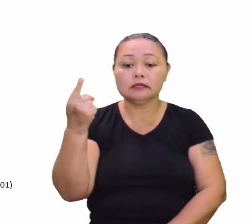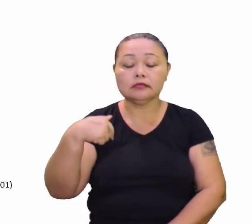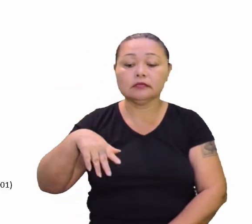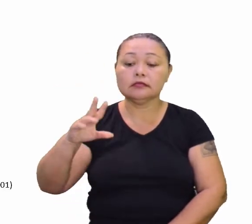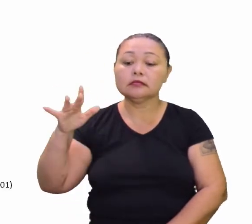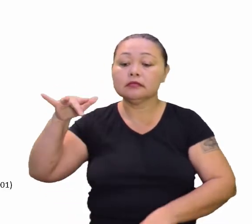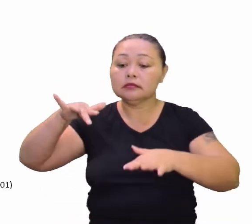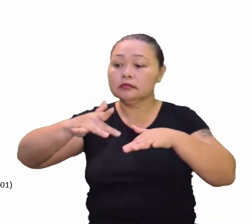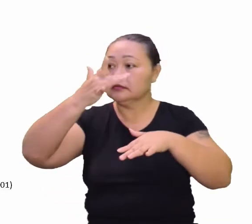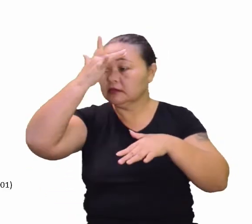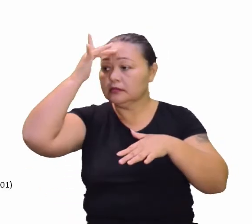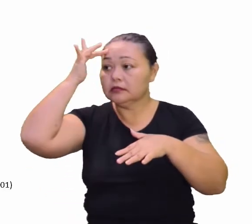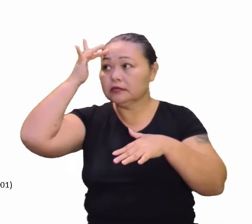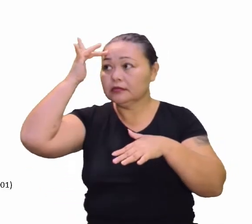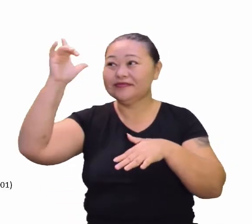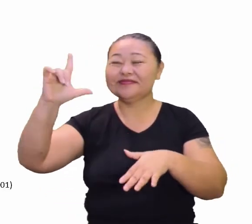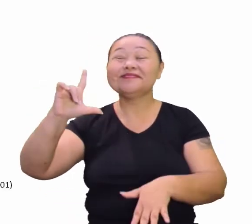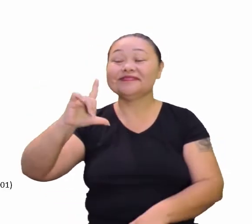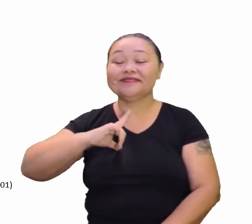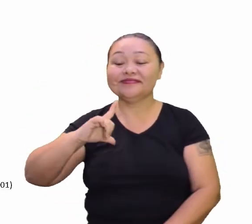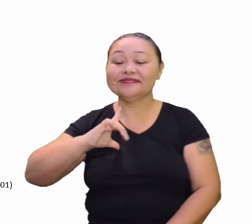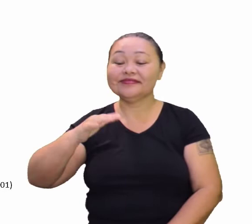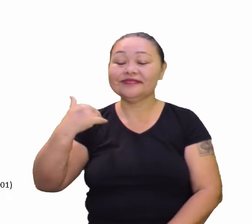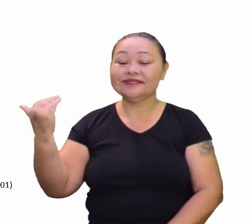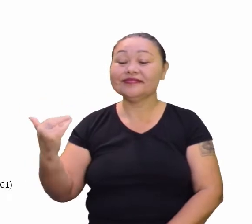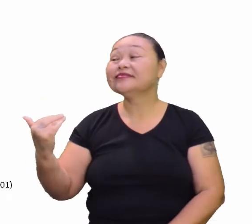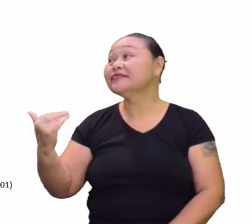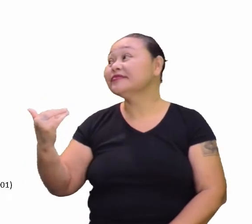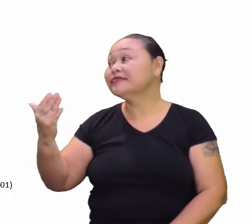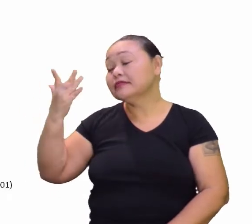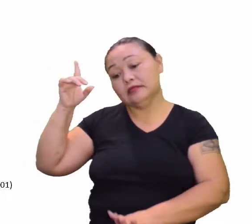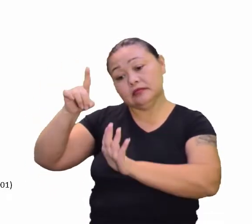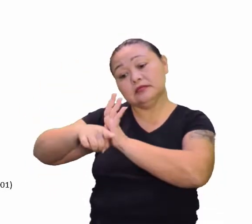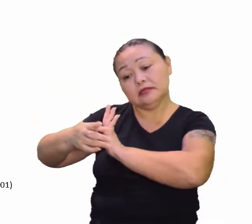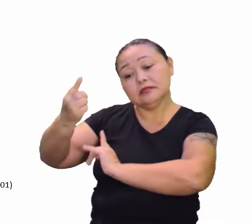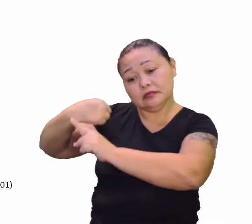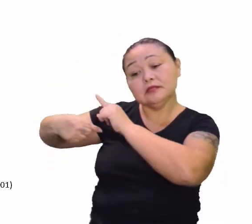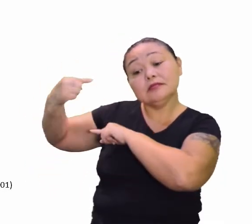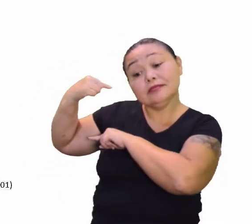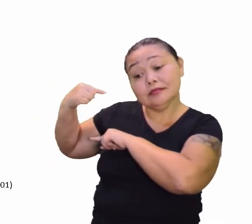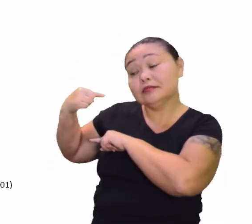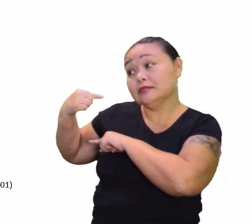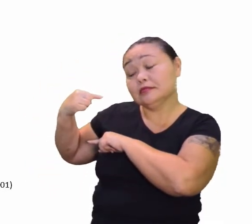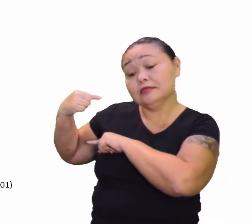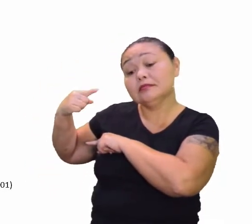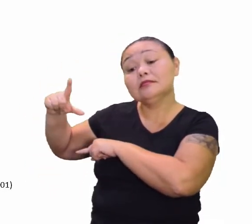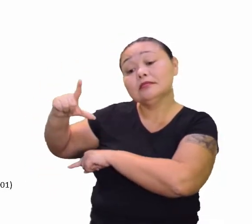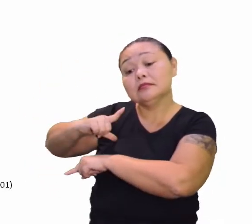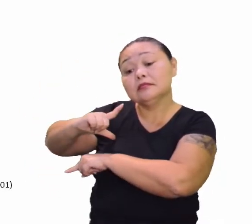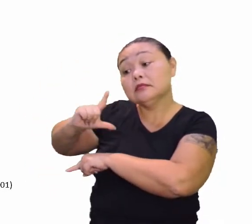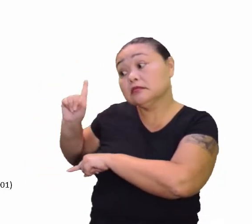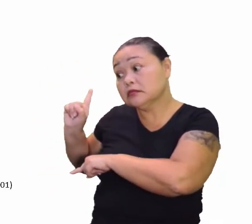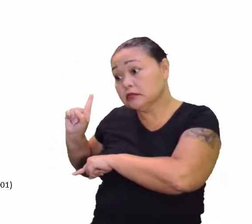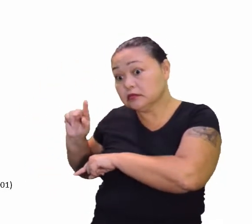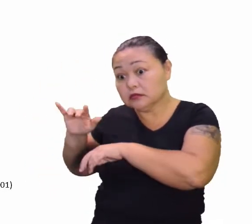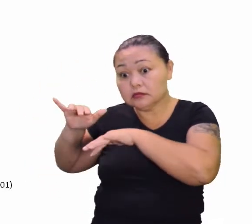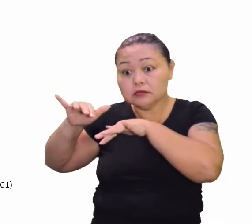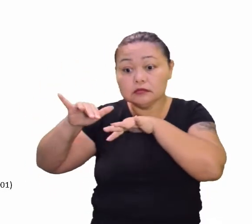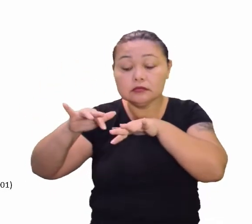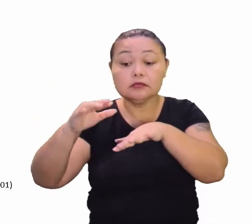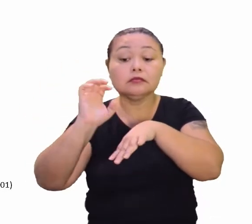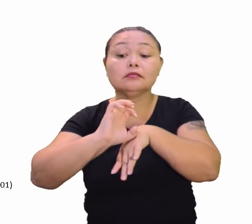falando da migração, lá no tempo da Estrada de Ferro Madeira Mamoré, vieram para